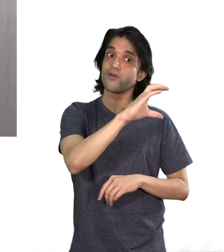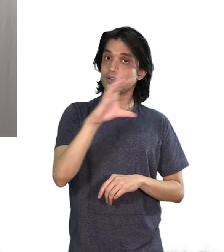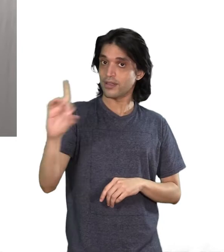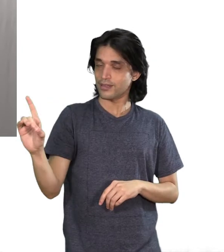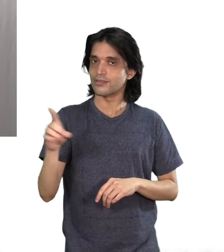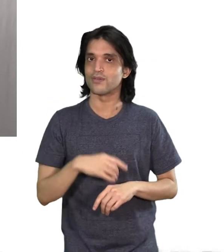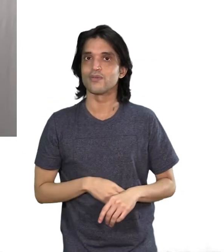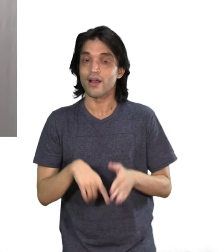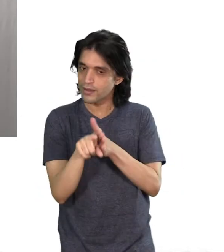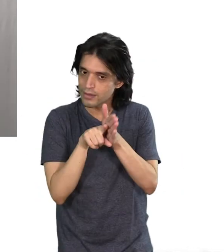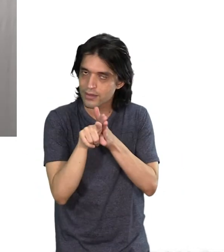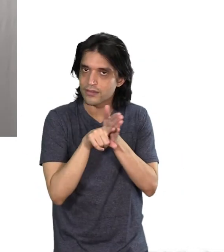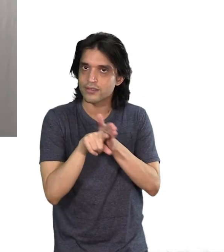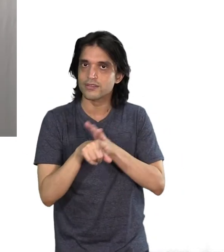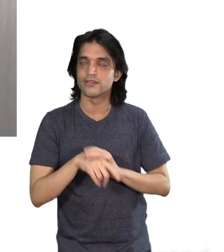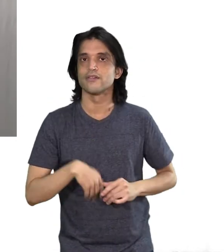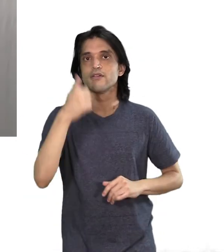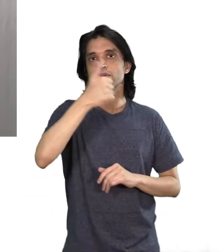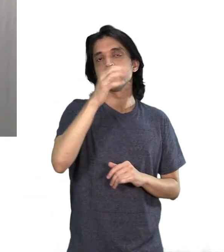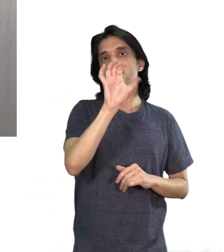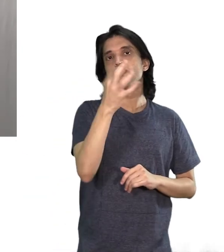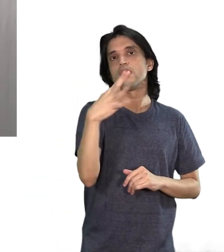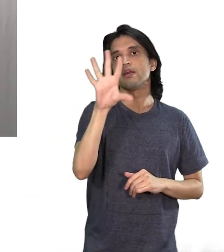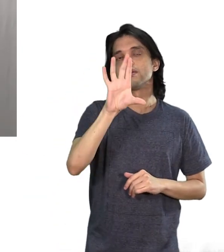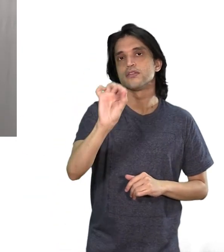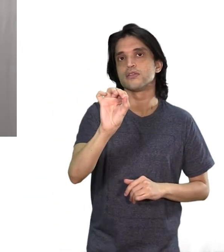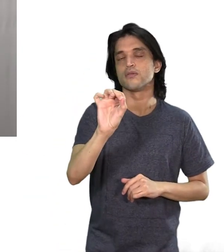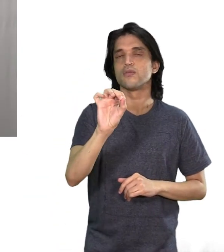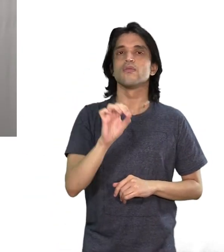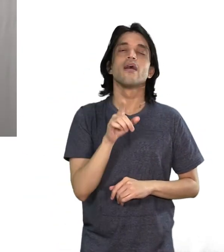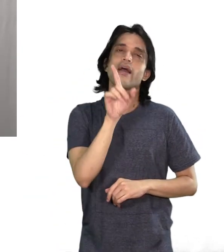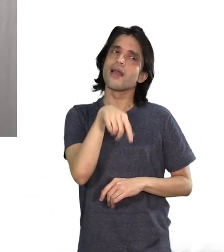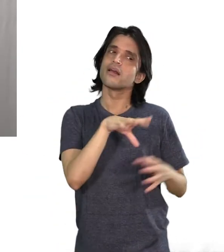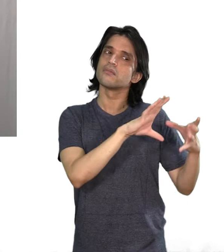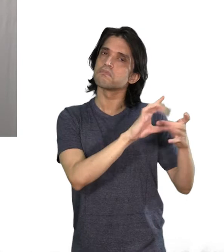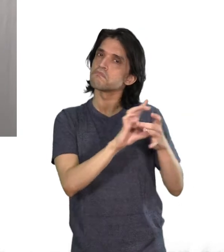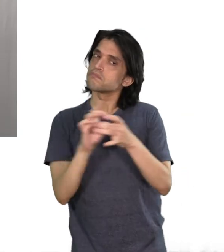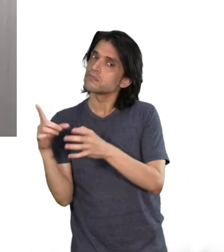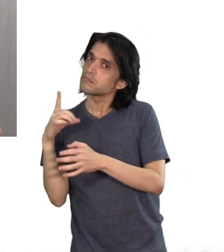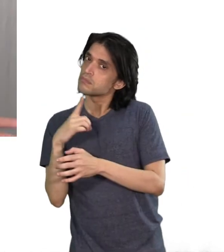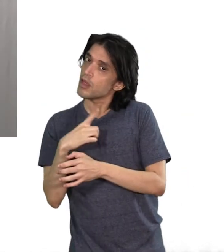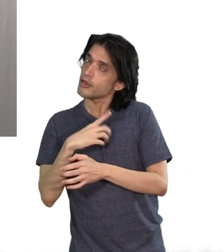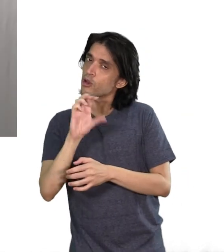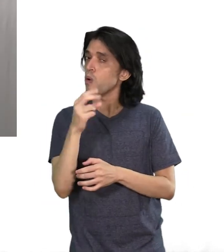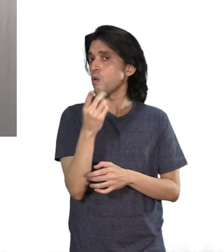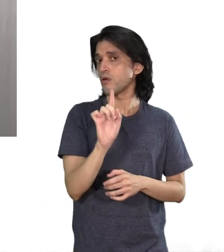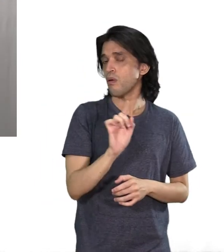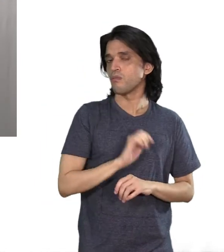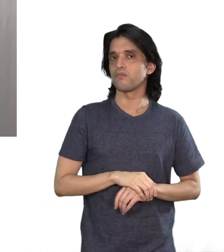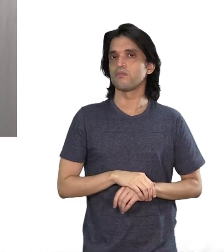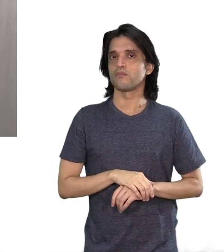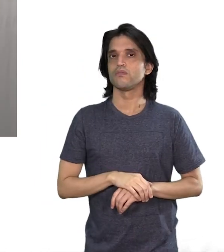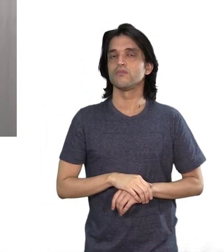analisar. A primeira oração é sindética ou assindética? Excelente, sexto